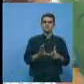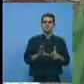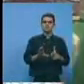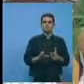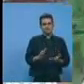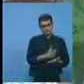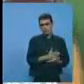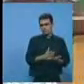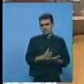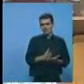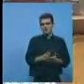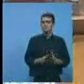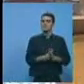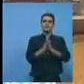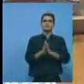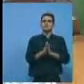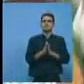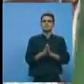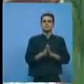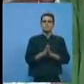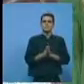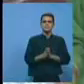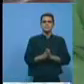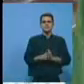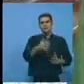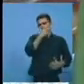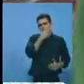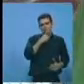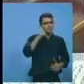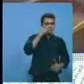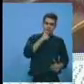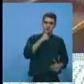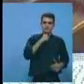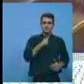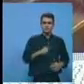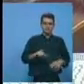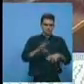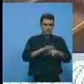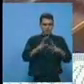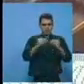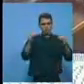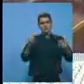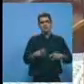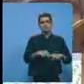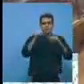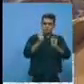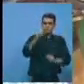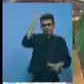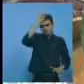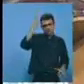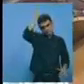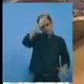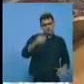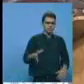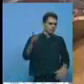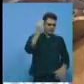homens e as mulheres curados pelo Espírito Santo, os homens e as mulheres que experimentaram a vida